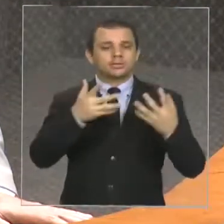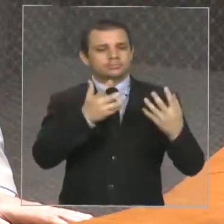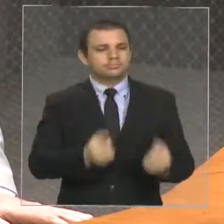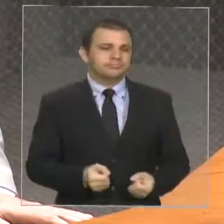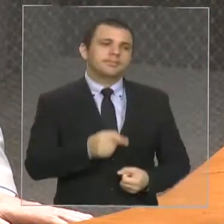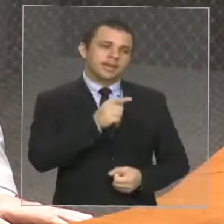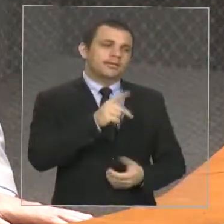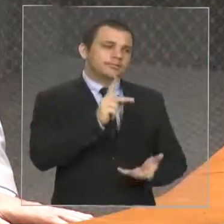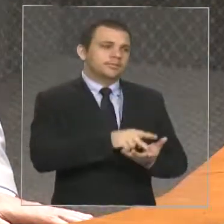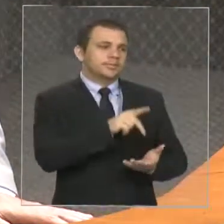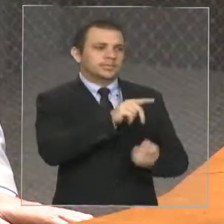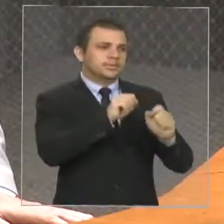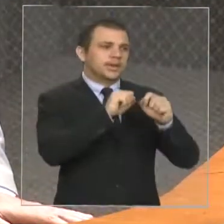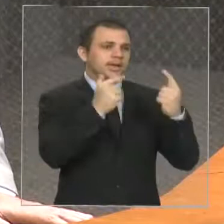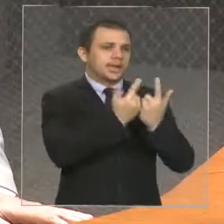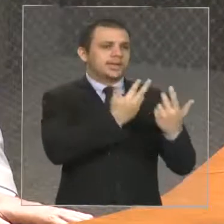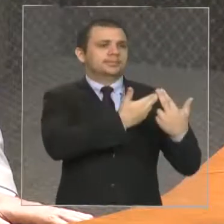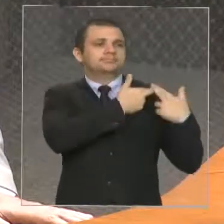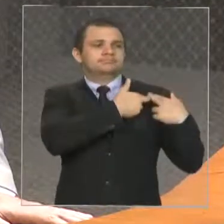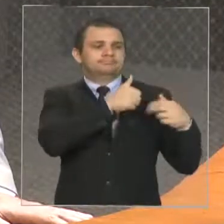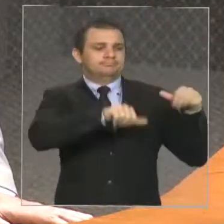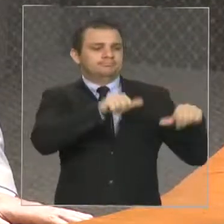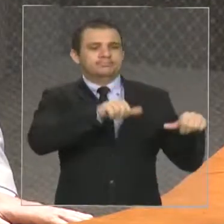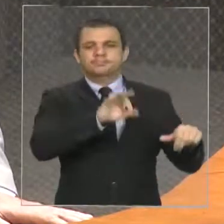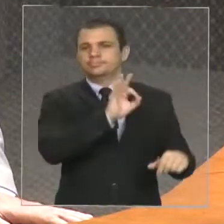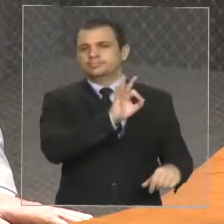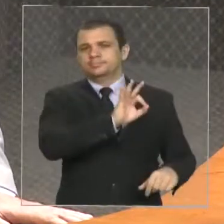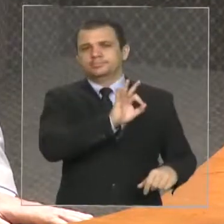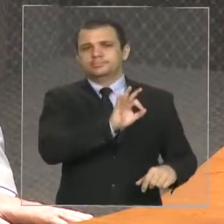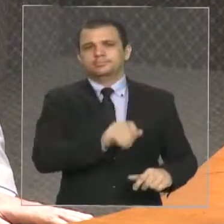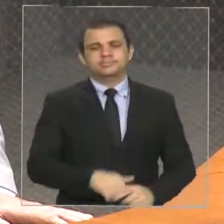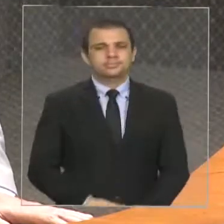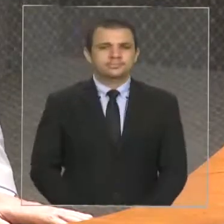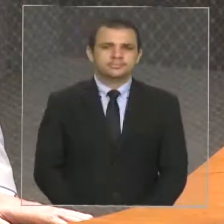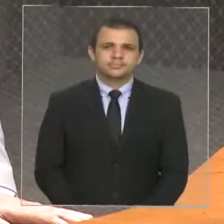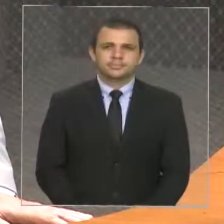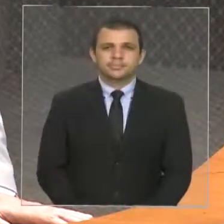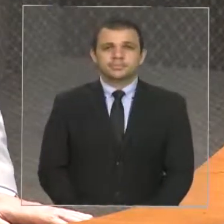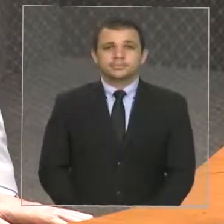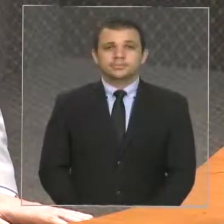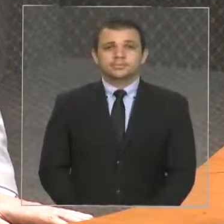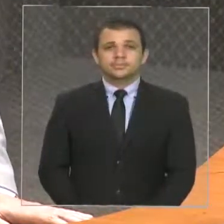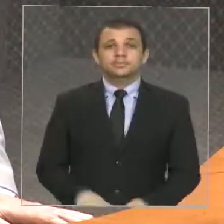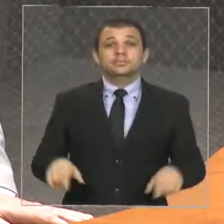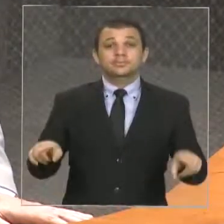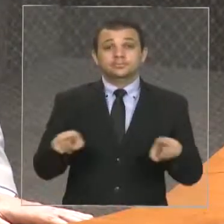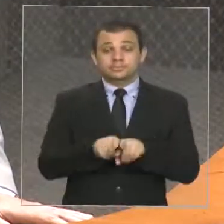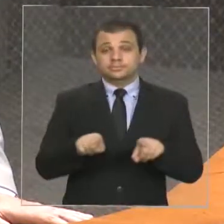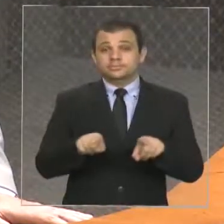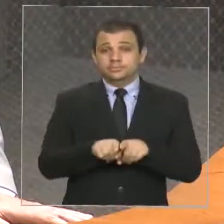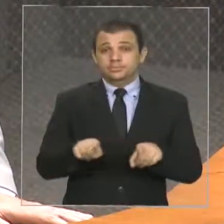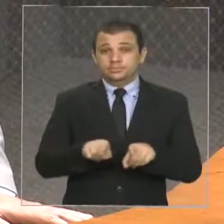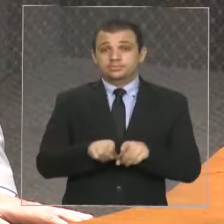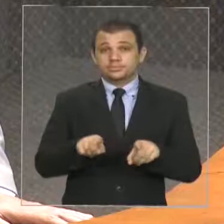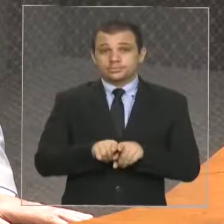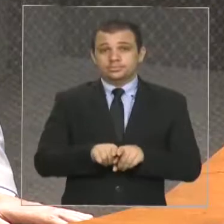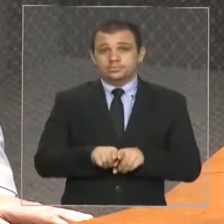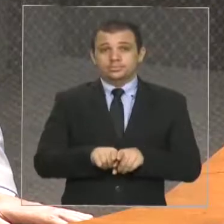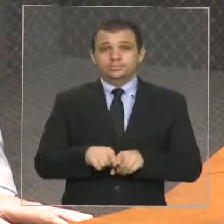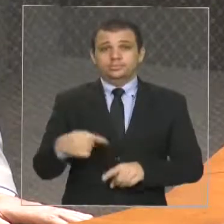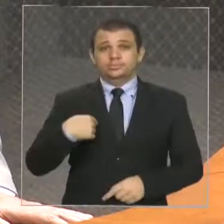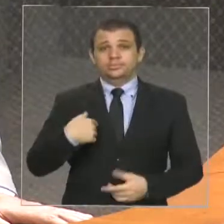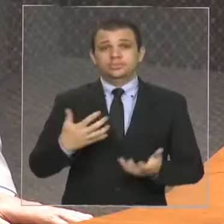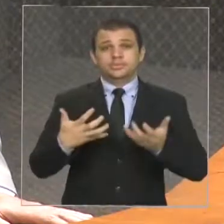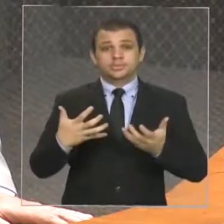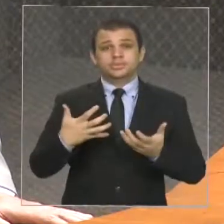de competência dessa casa legislativa. E também colocar aqui que